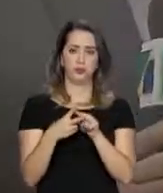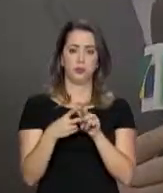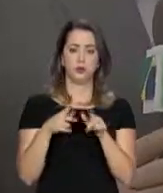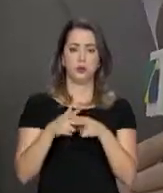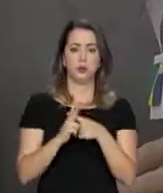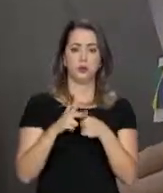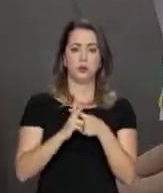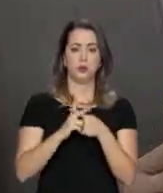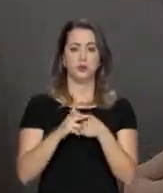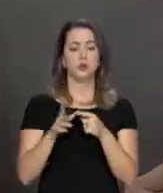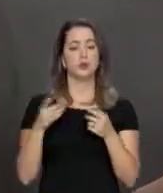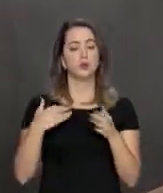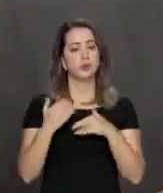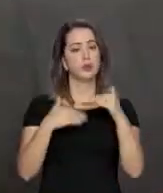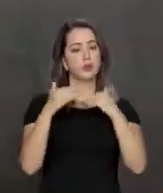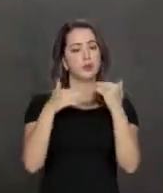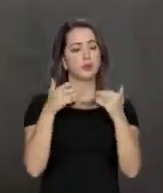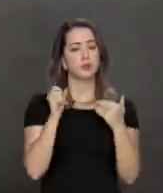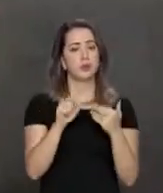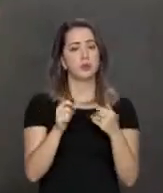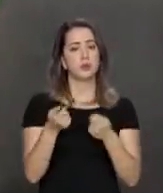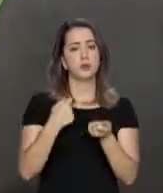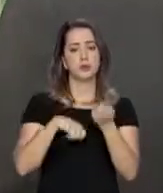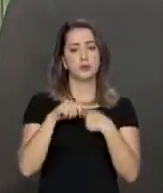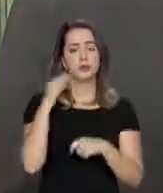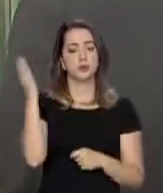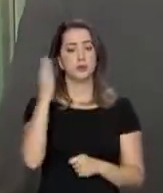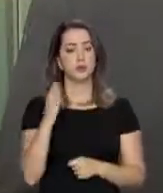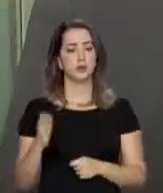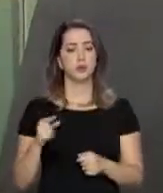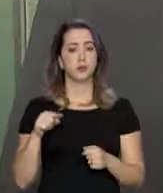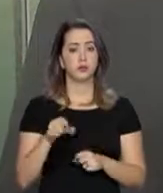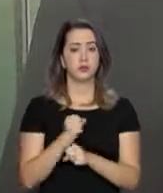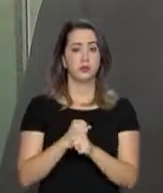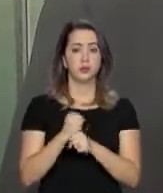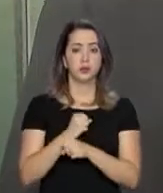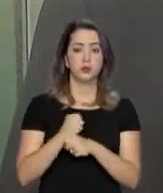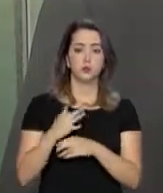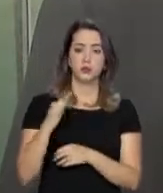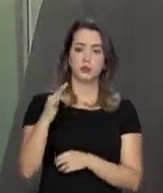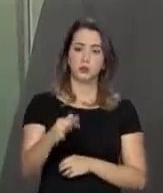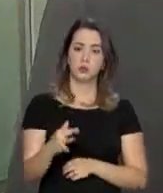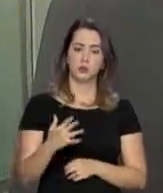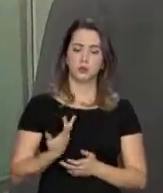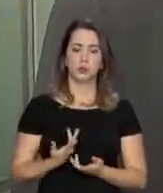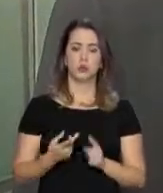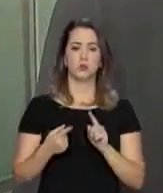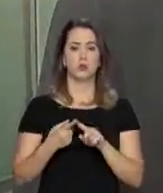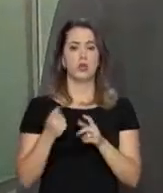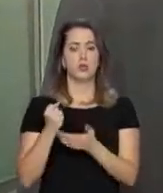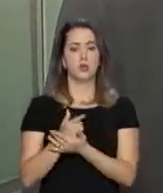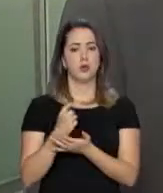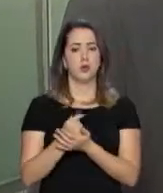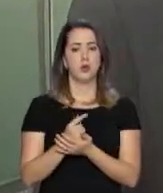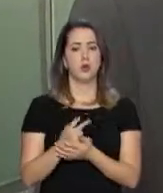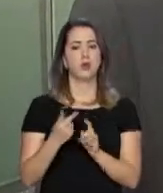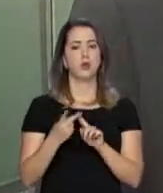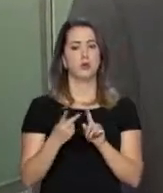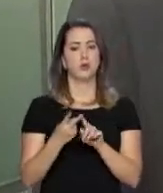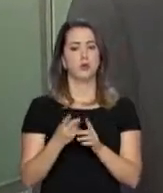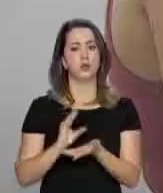revisar as projeções de crescimento para a economia brasileira neste e no próximo ano o consumo e os